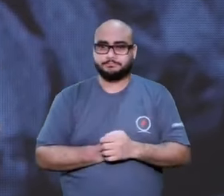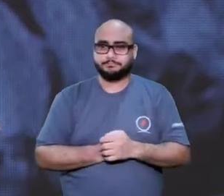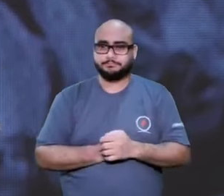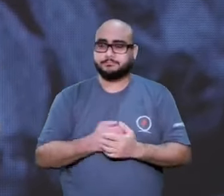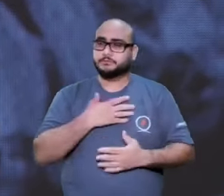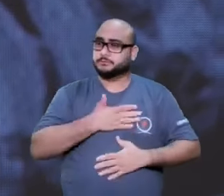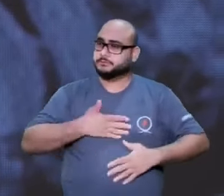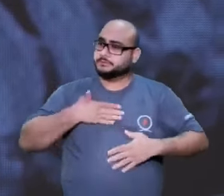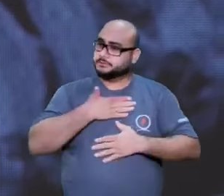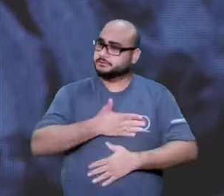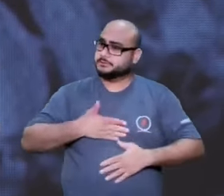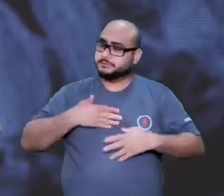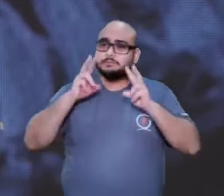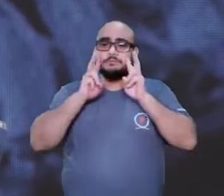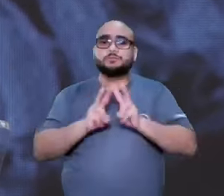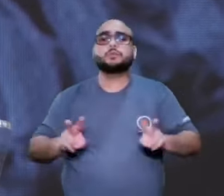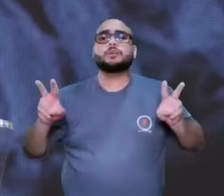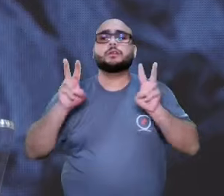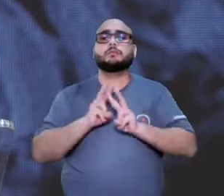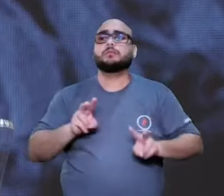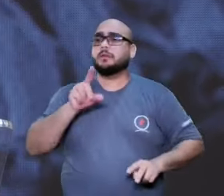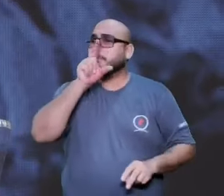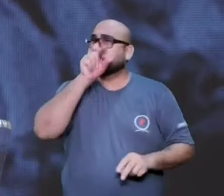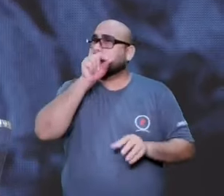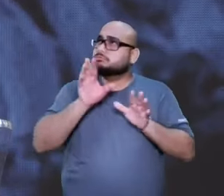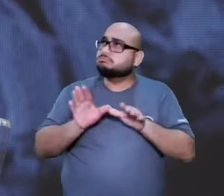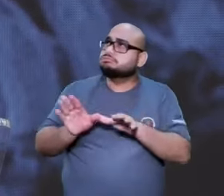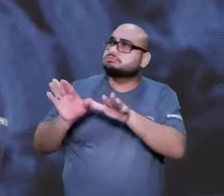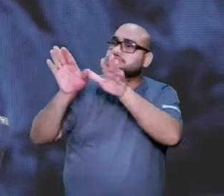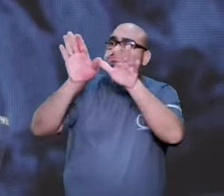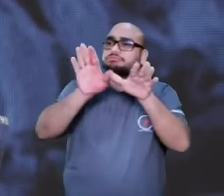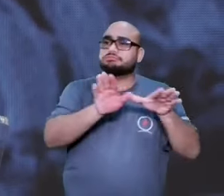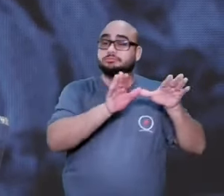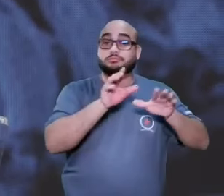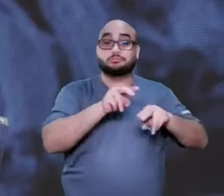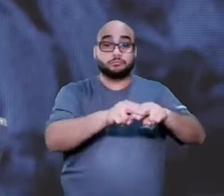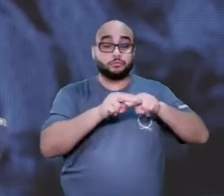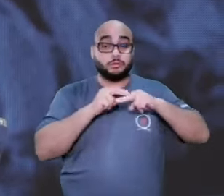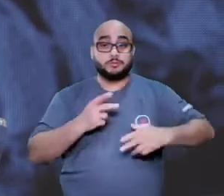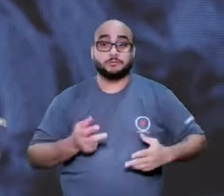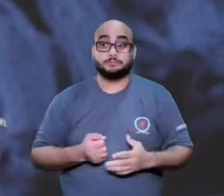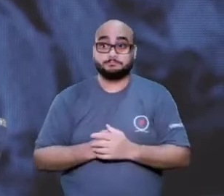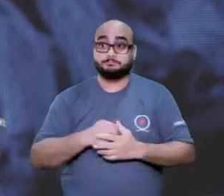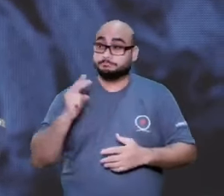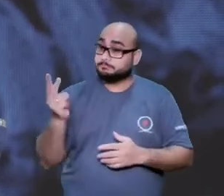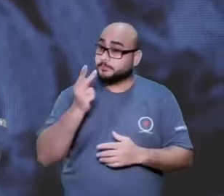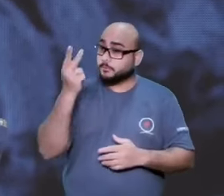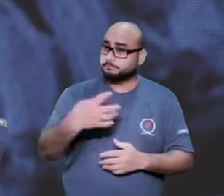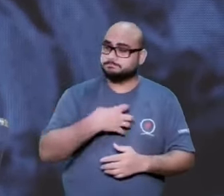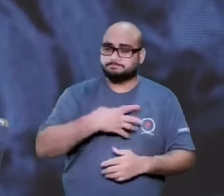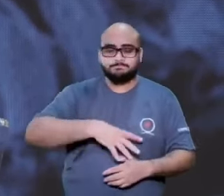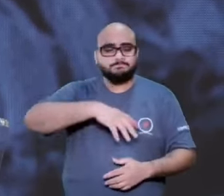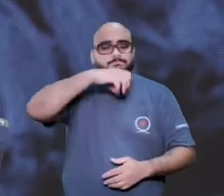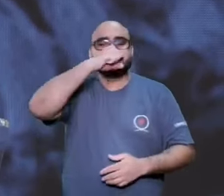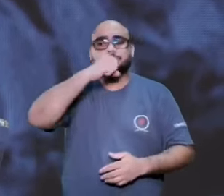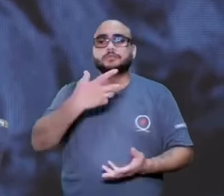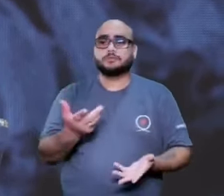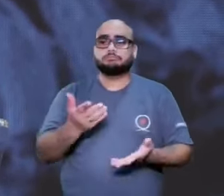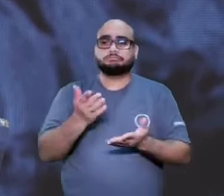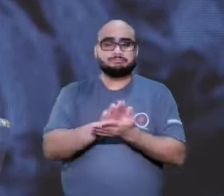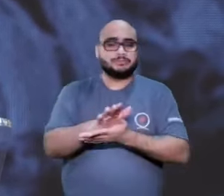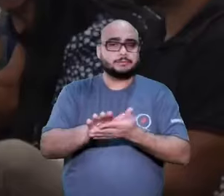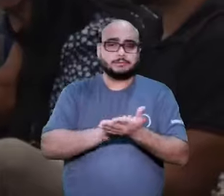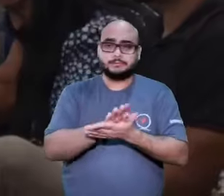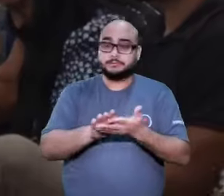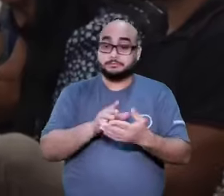canto dos pássaros por isso que ela não valoriza o ar que ela está respirando porque só no